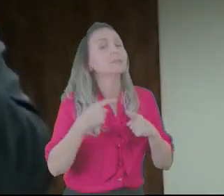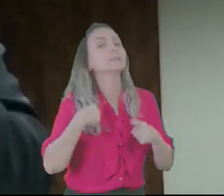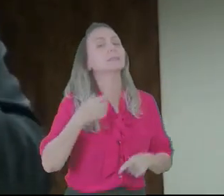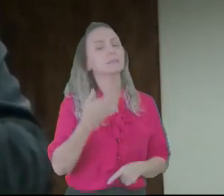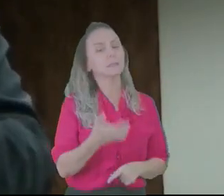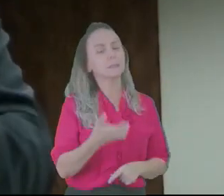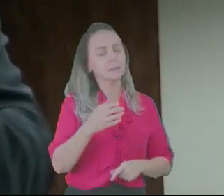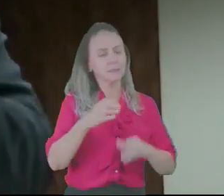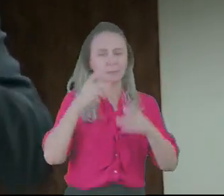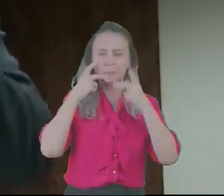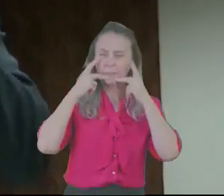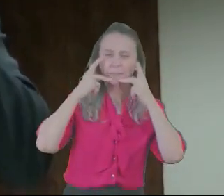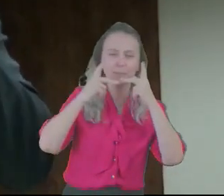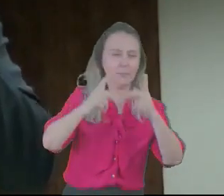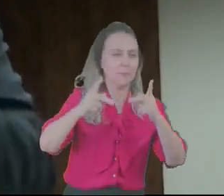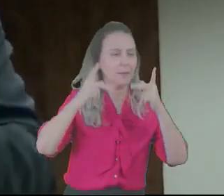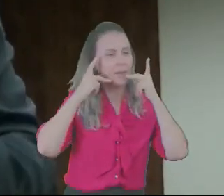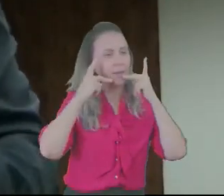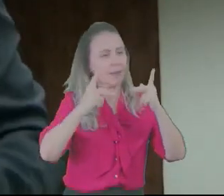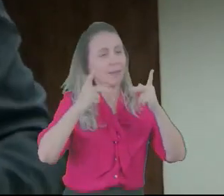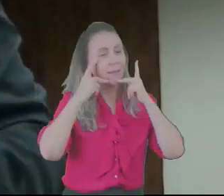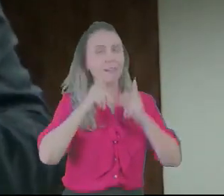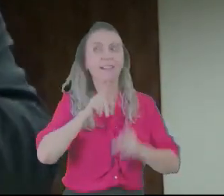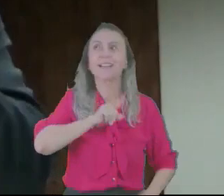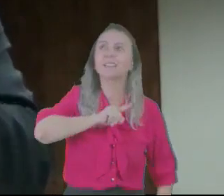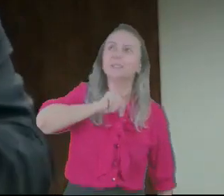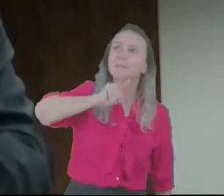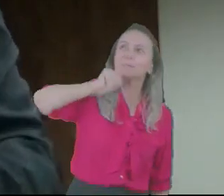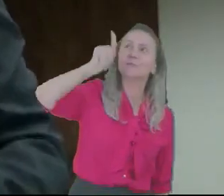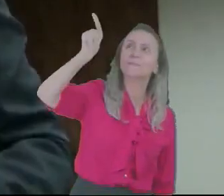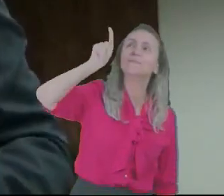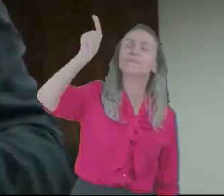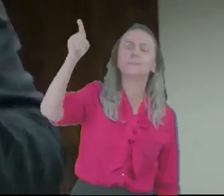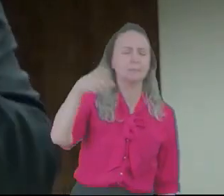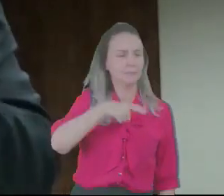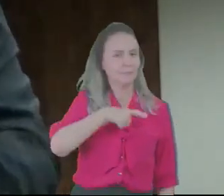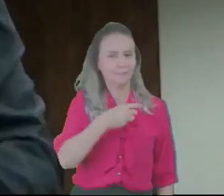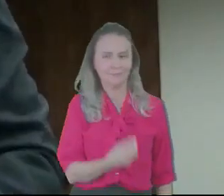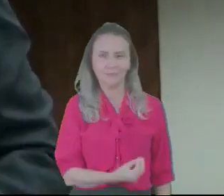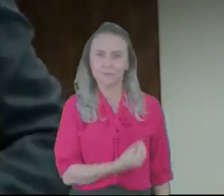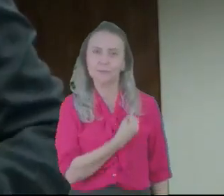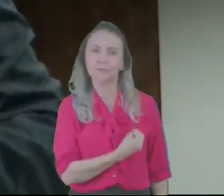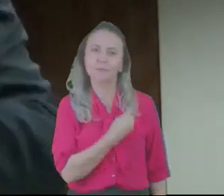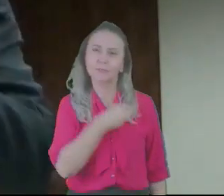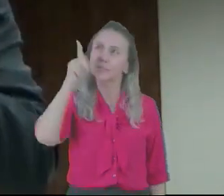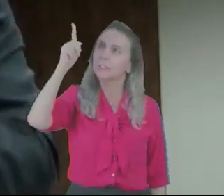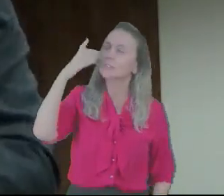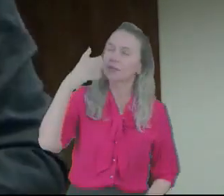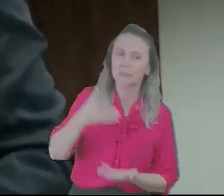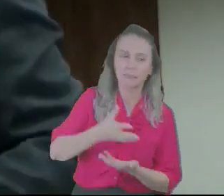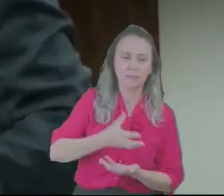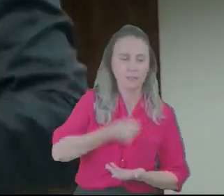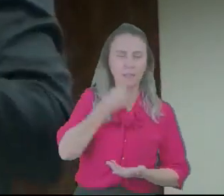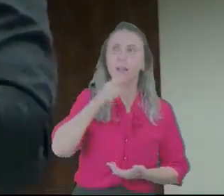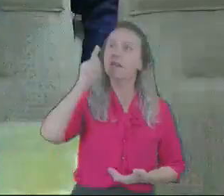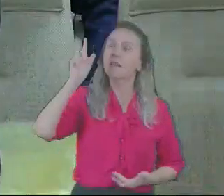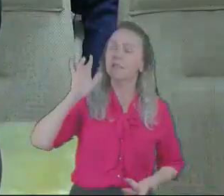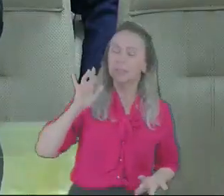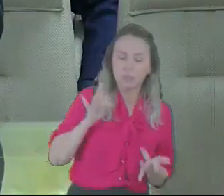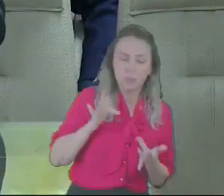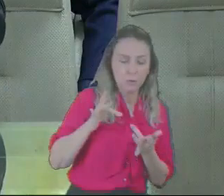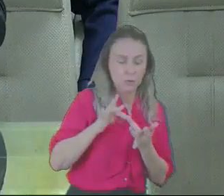pegar a palavra daquele que tem vida daquele que cura daquele que salva daquele que toca